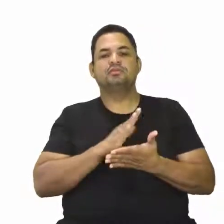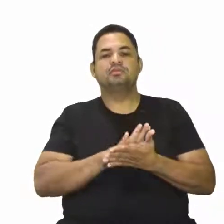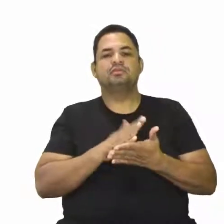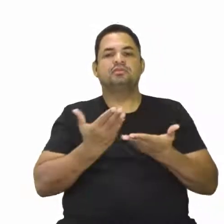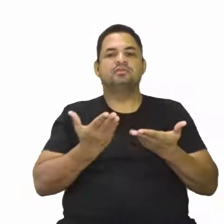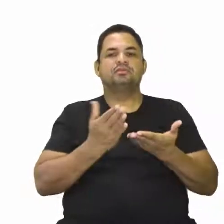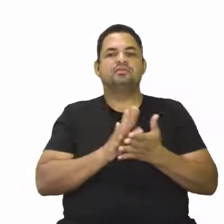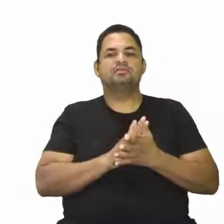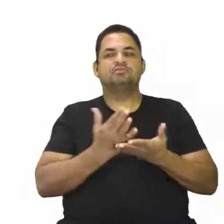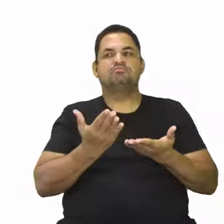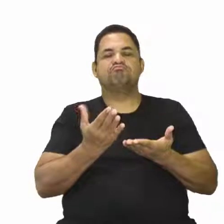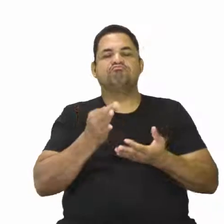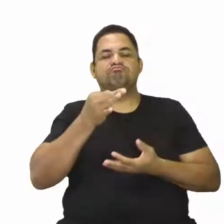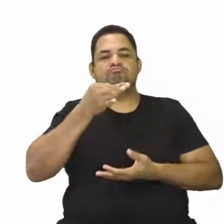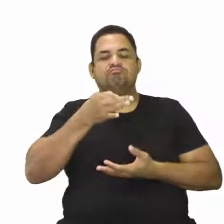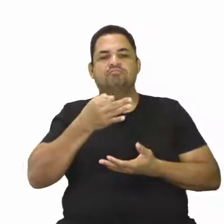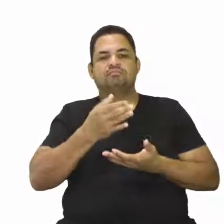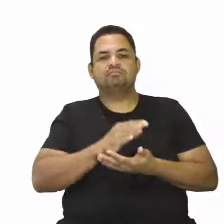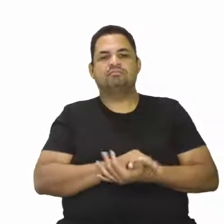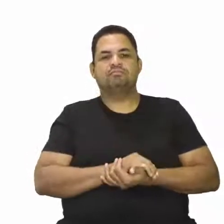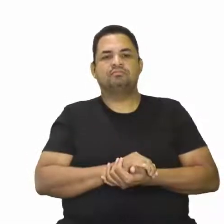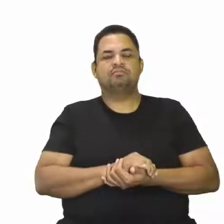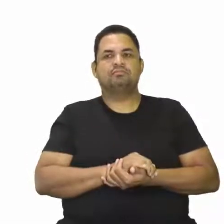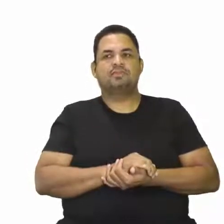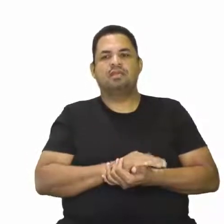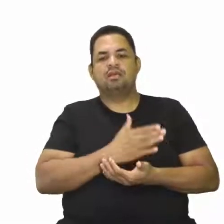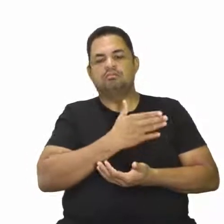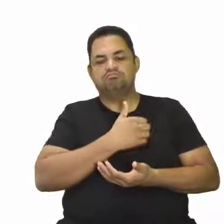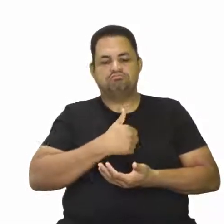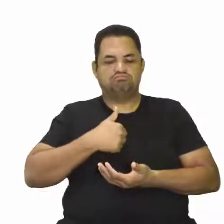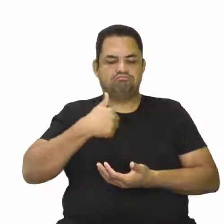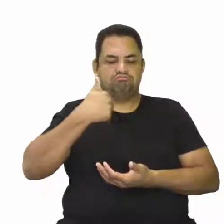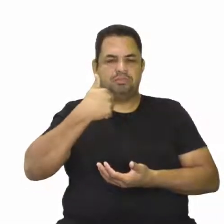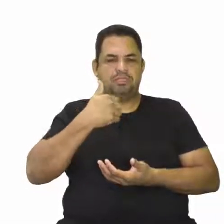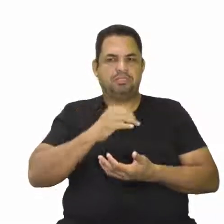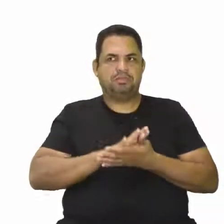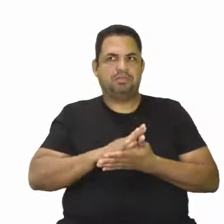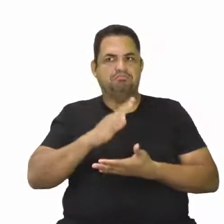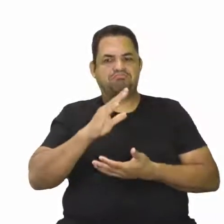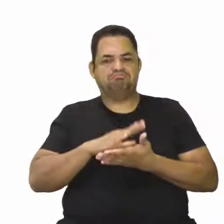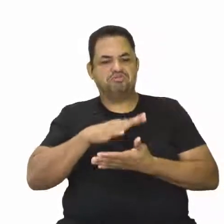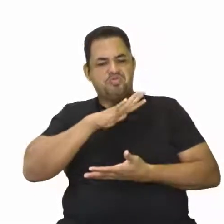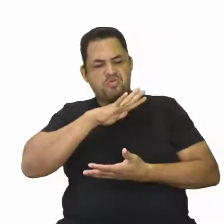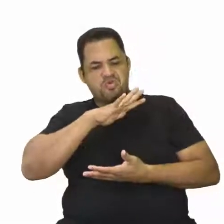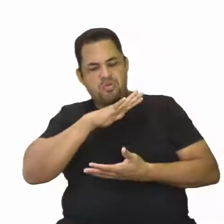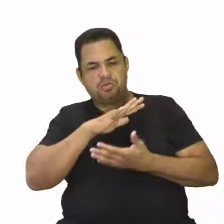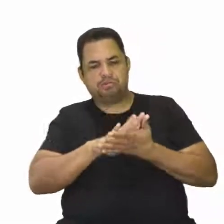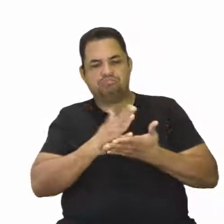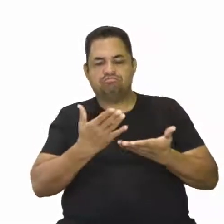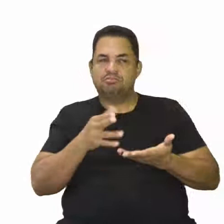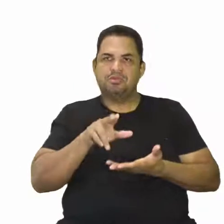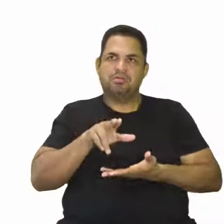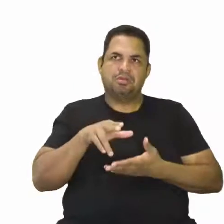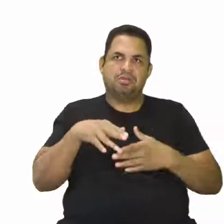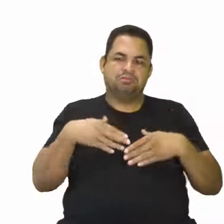aí de forma literal, seria ao melhor, ao pior ou ao mesmo. Traduzindo